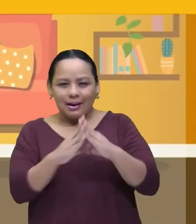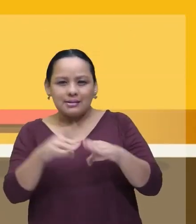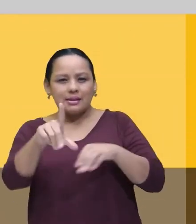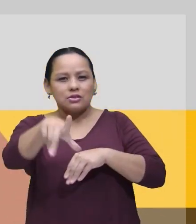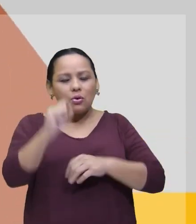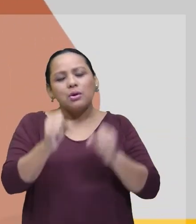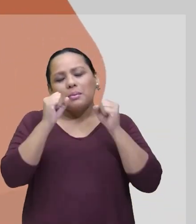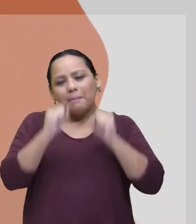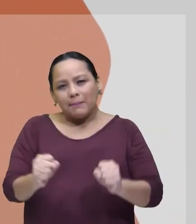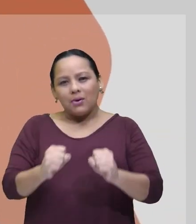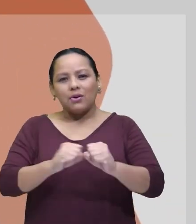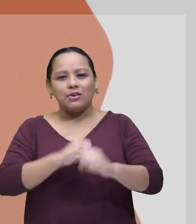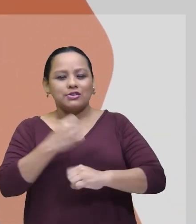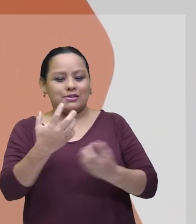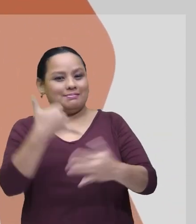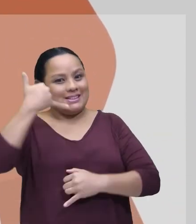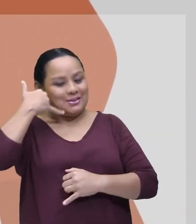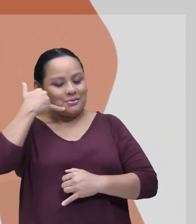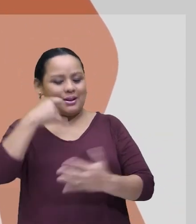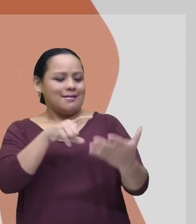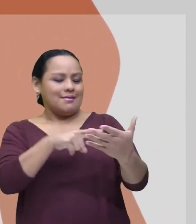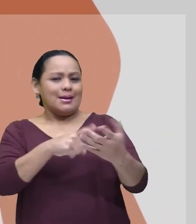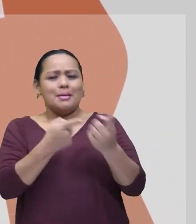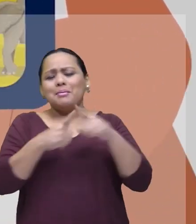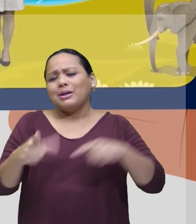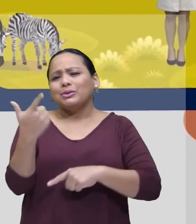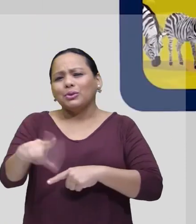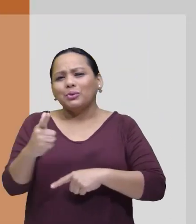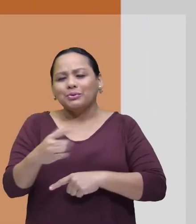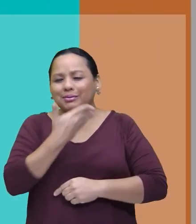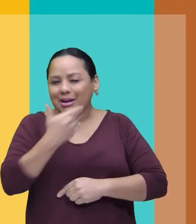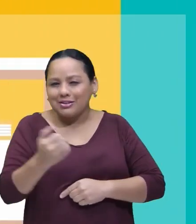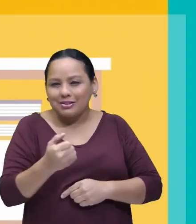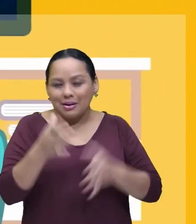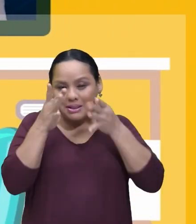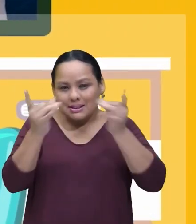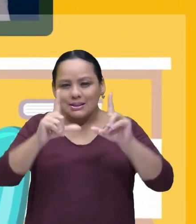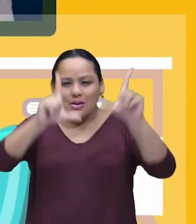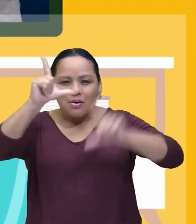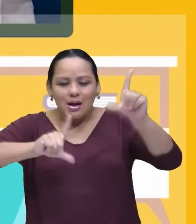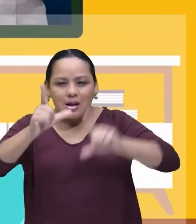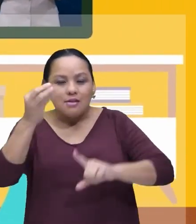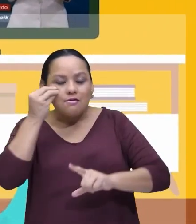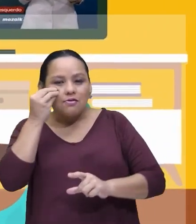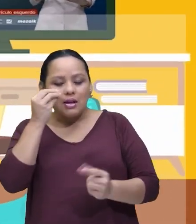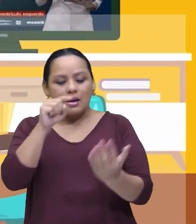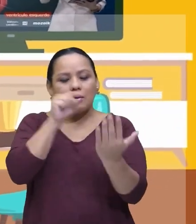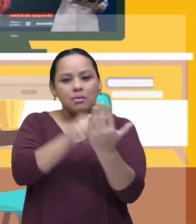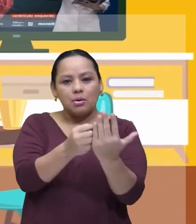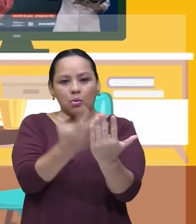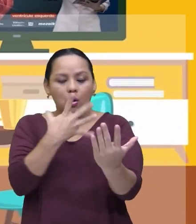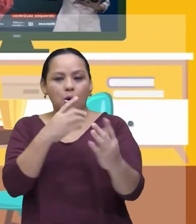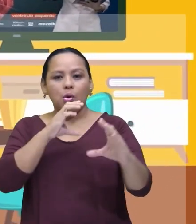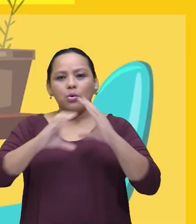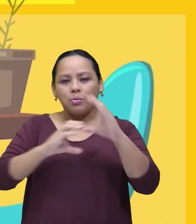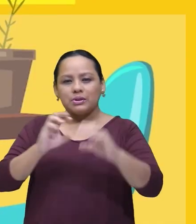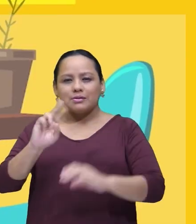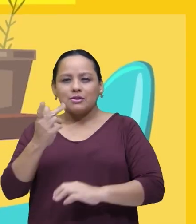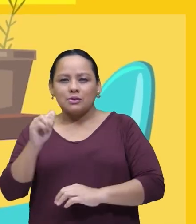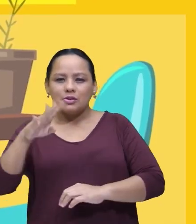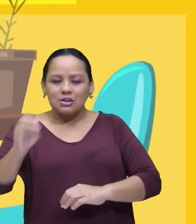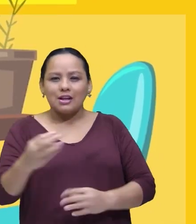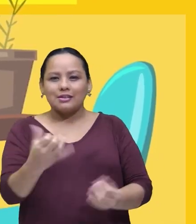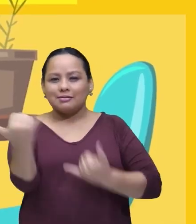pode assistir às aulas pelo celular. Mas se você não tem, olha essa dica. Assiste pela TV e utilize o aplicativo para se comunicar no chat e